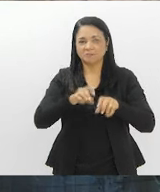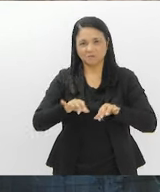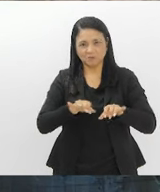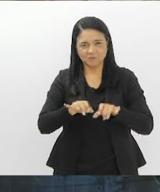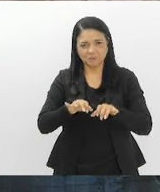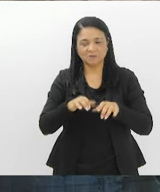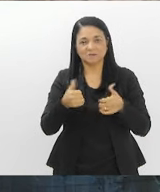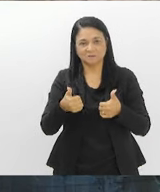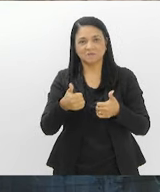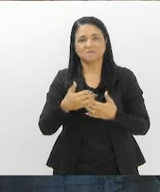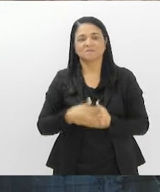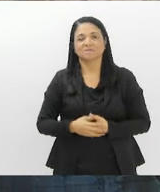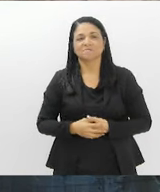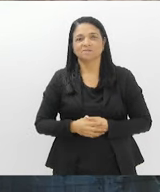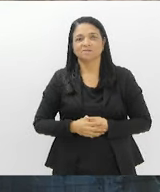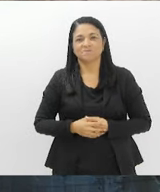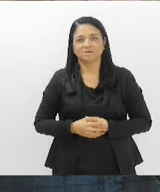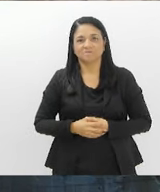irmão.